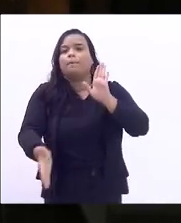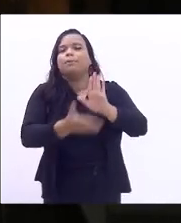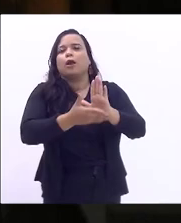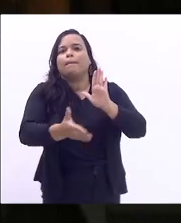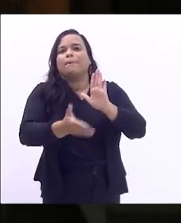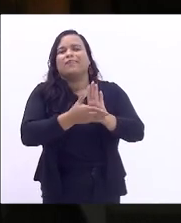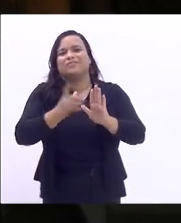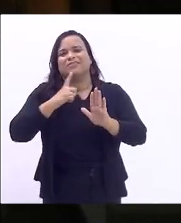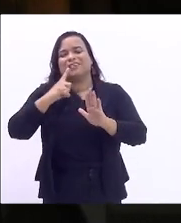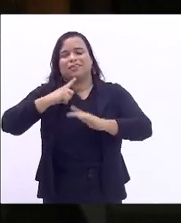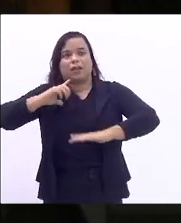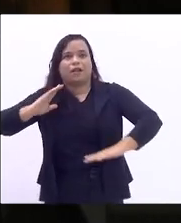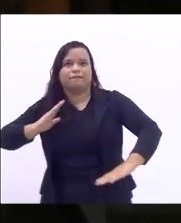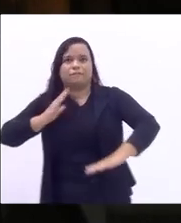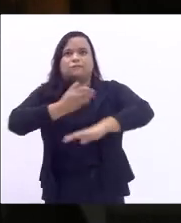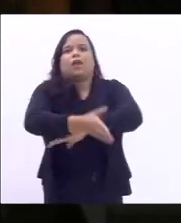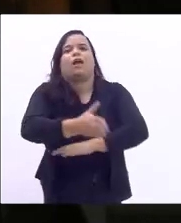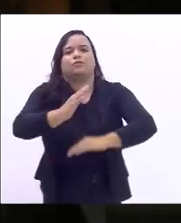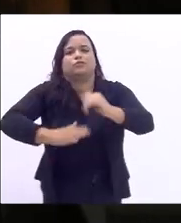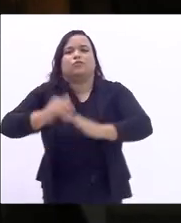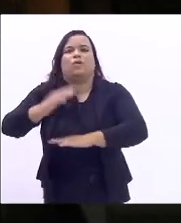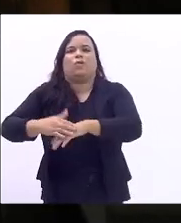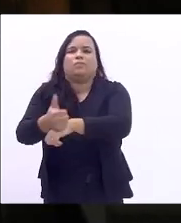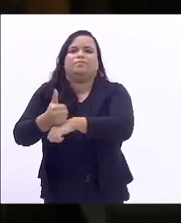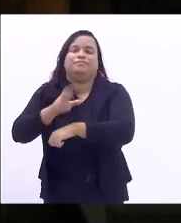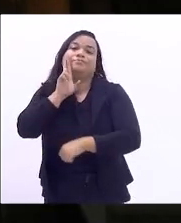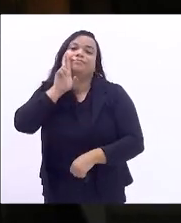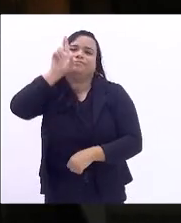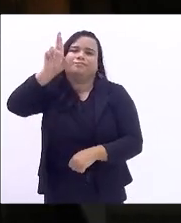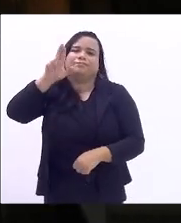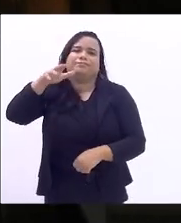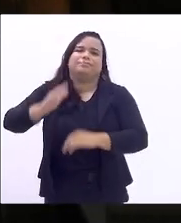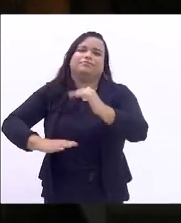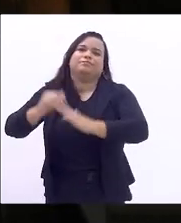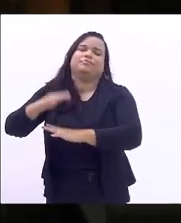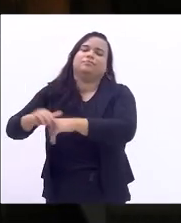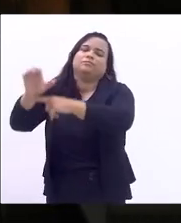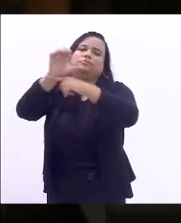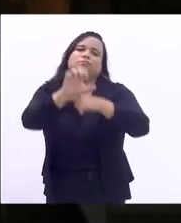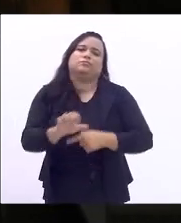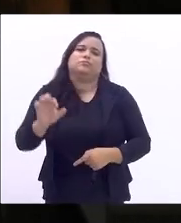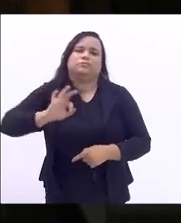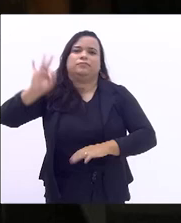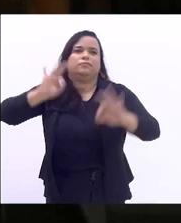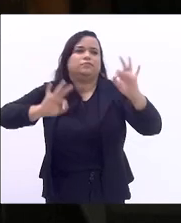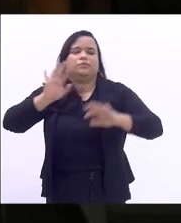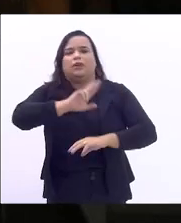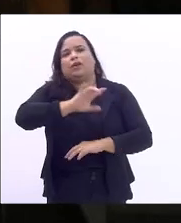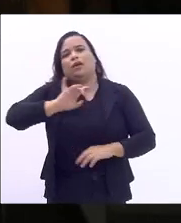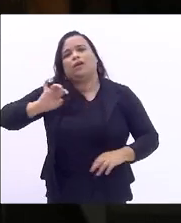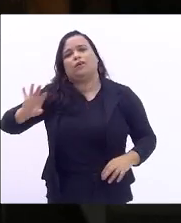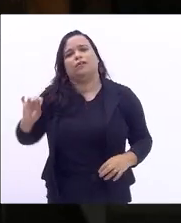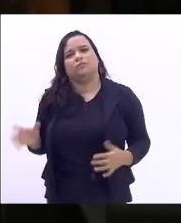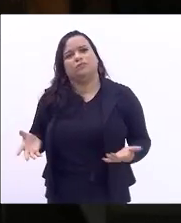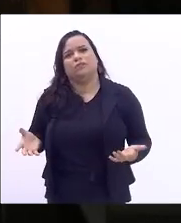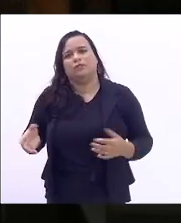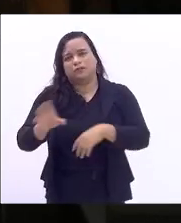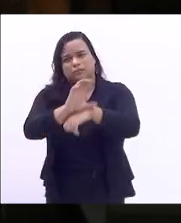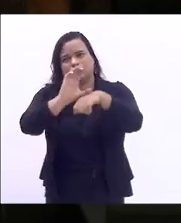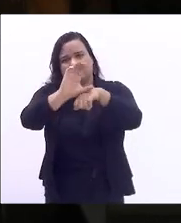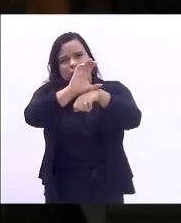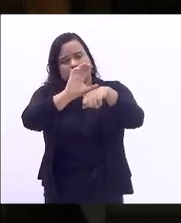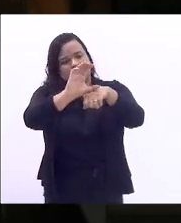invadindo as competências dos Estados Federados rasgando